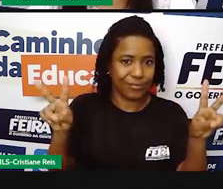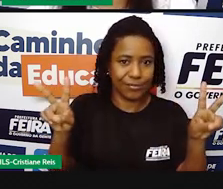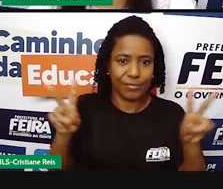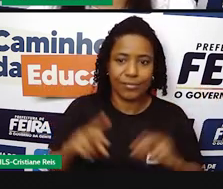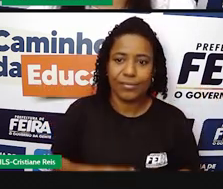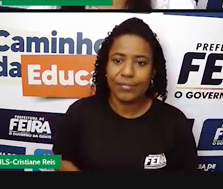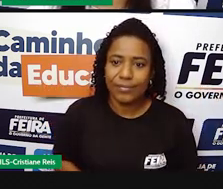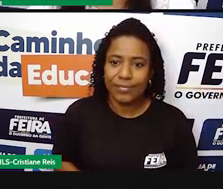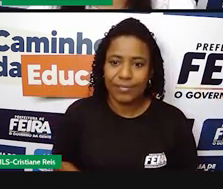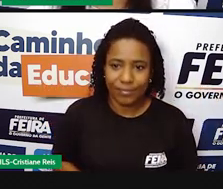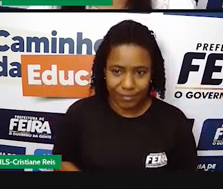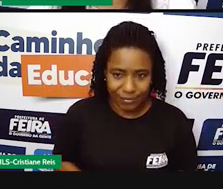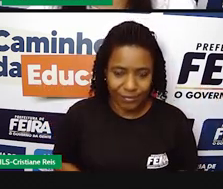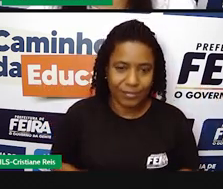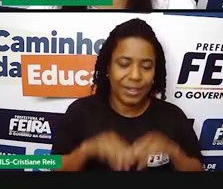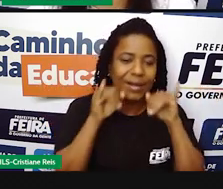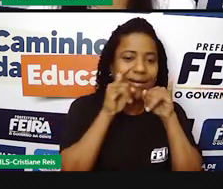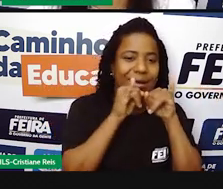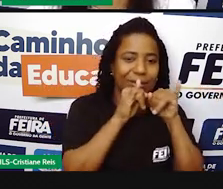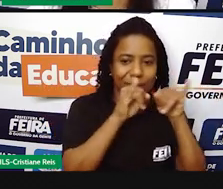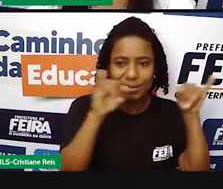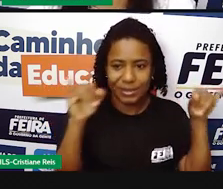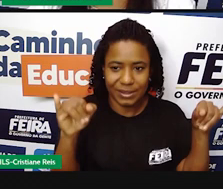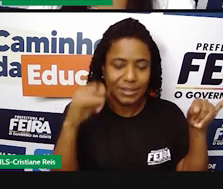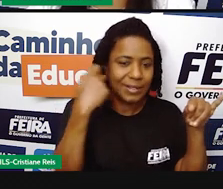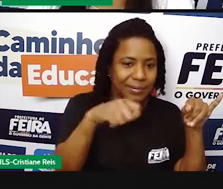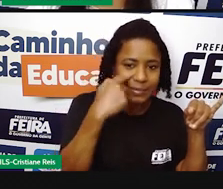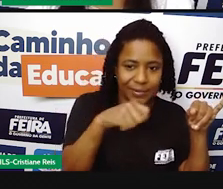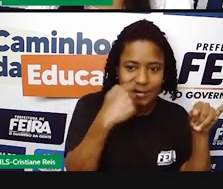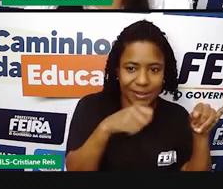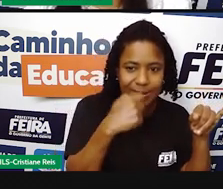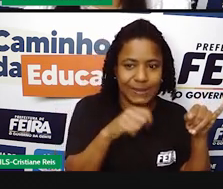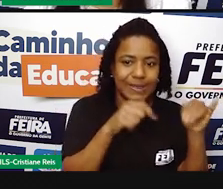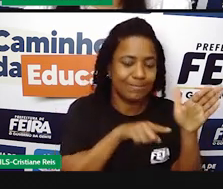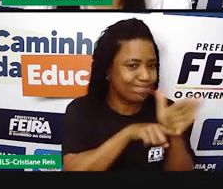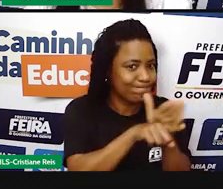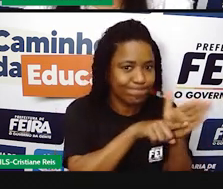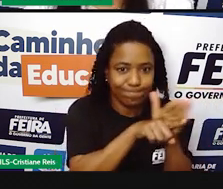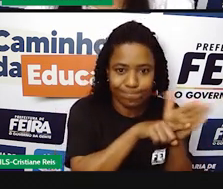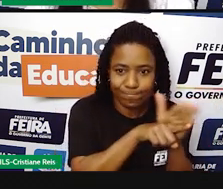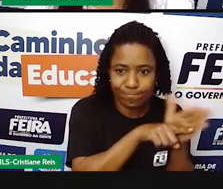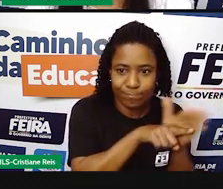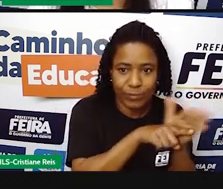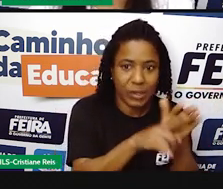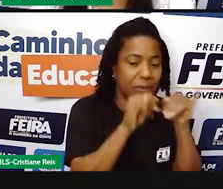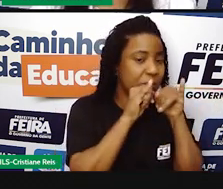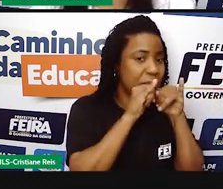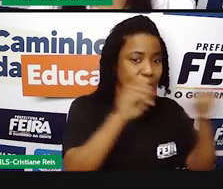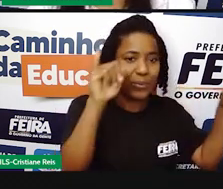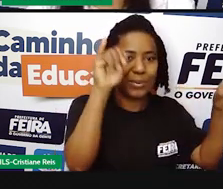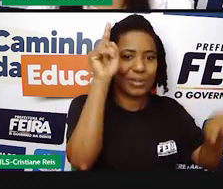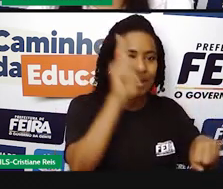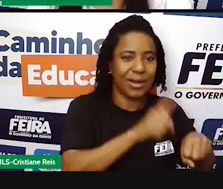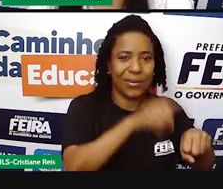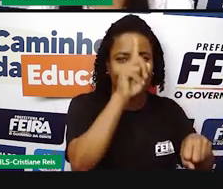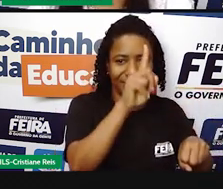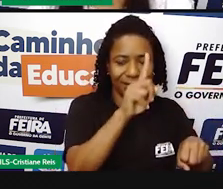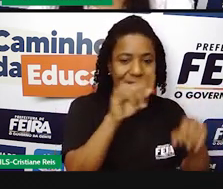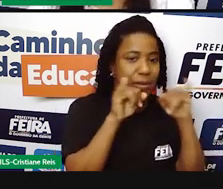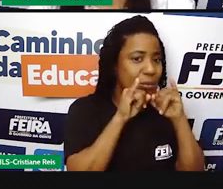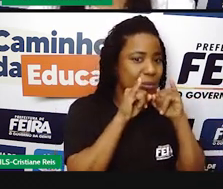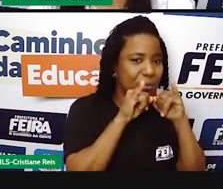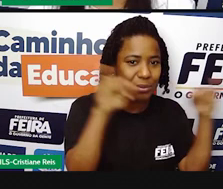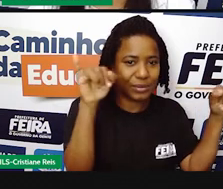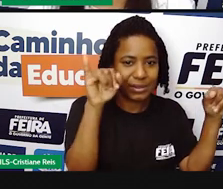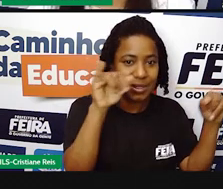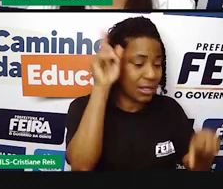A notícia necessita apuração e publicação imediata. Então, por ser um conteúdo factual, algo que